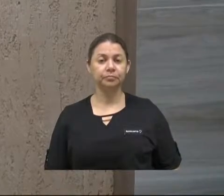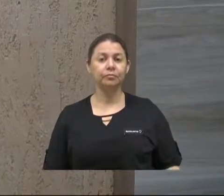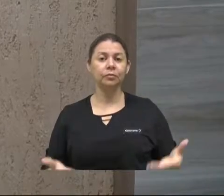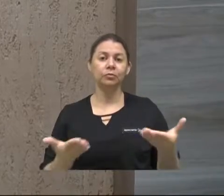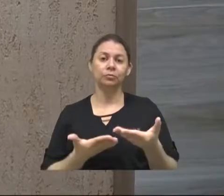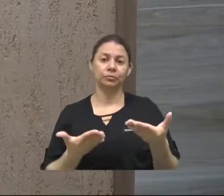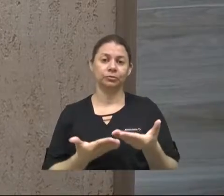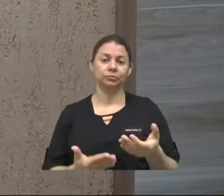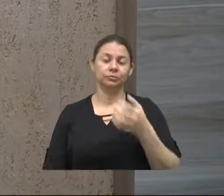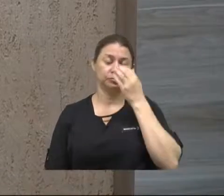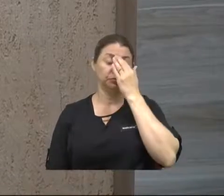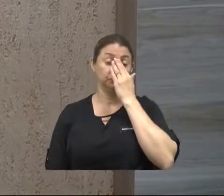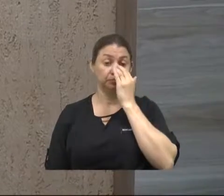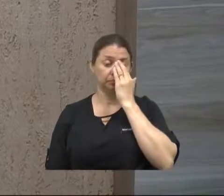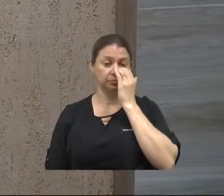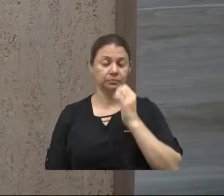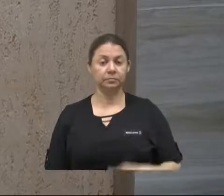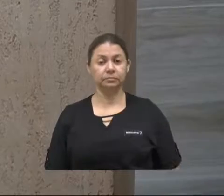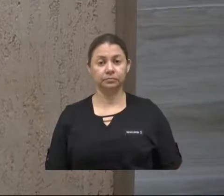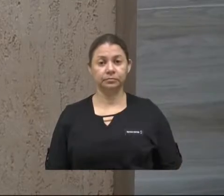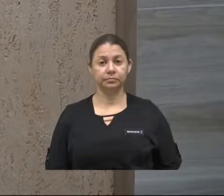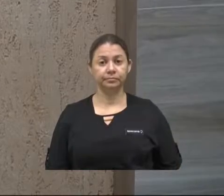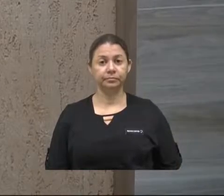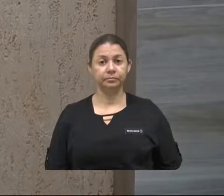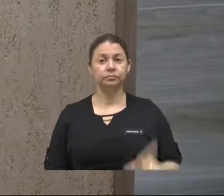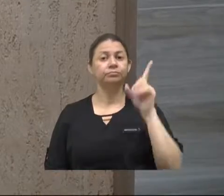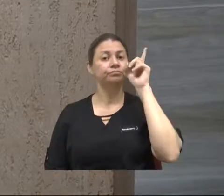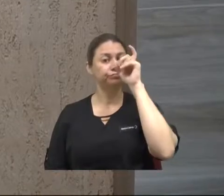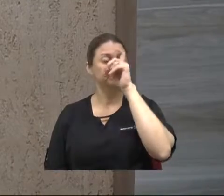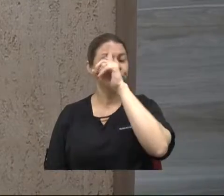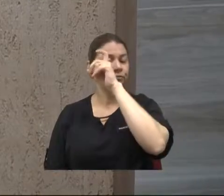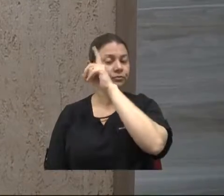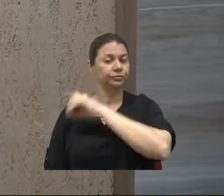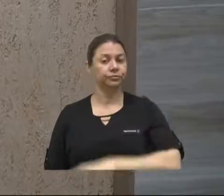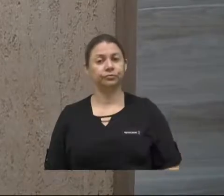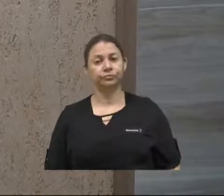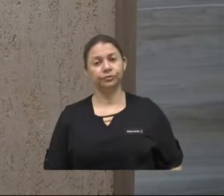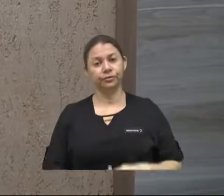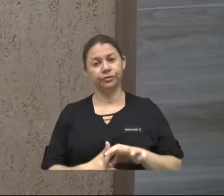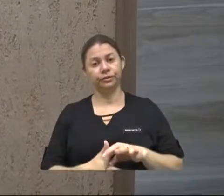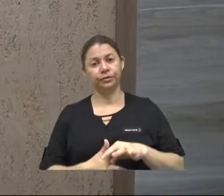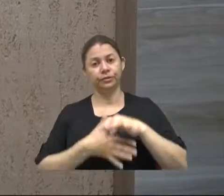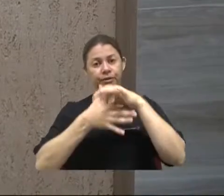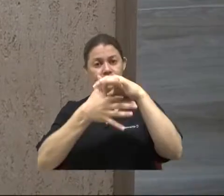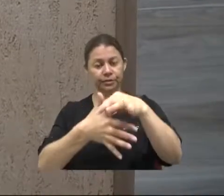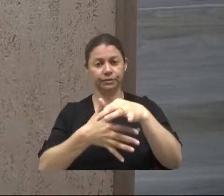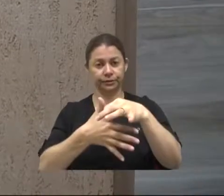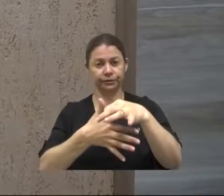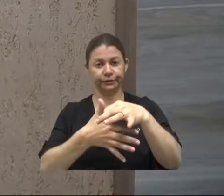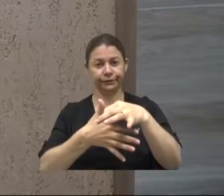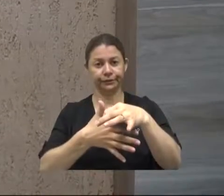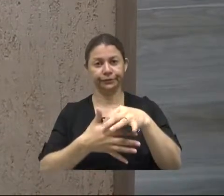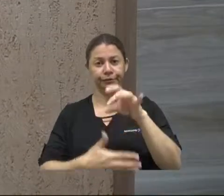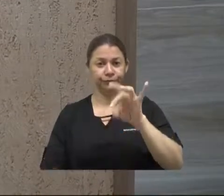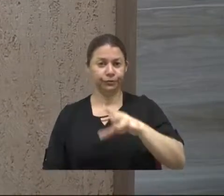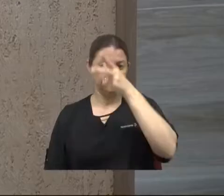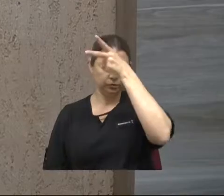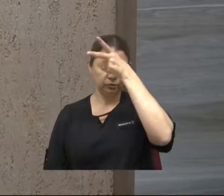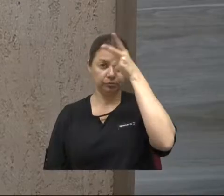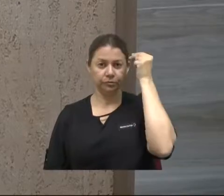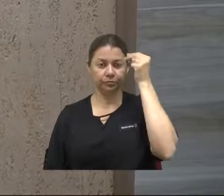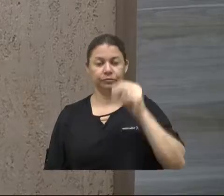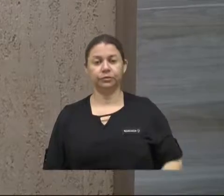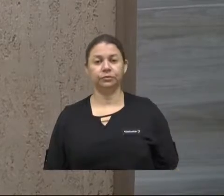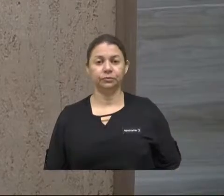ele, infelizmente, tem o comando sobre as duas casas. Executivo e